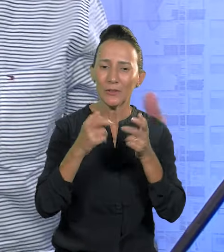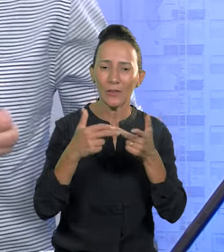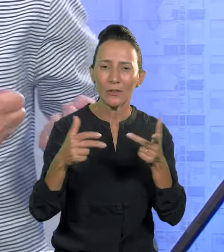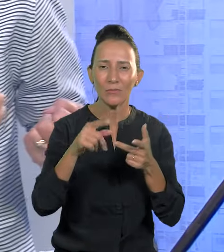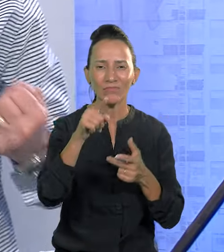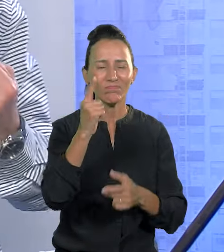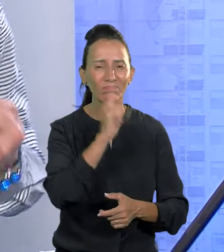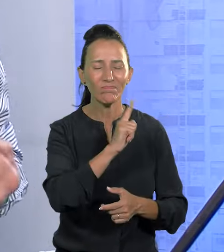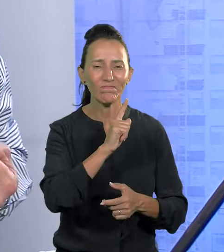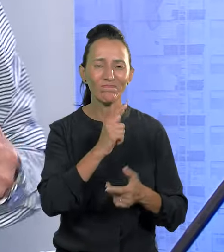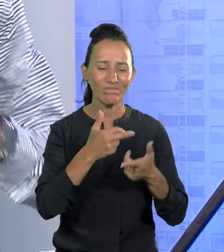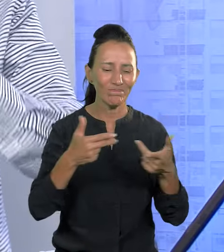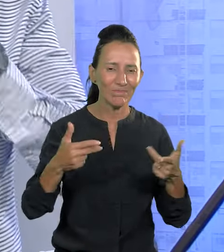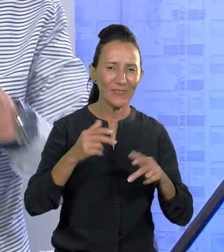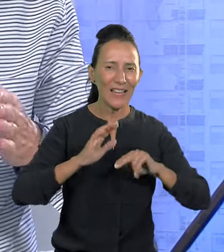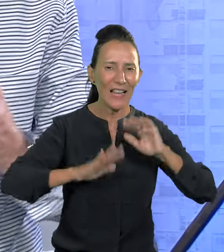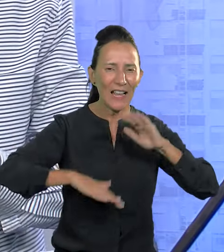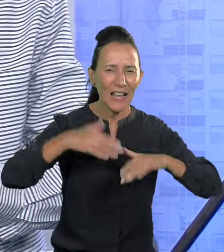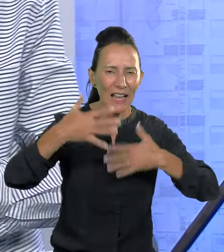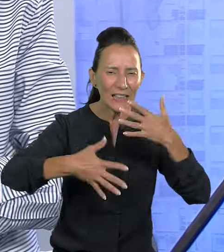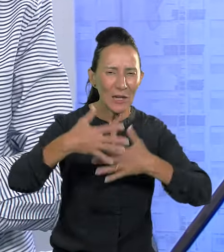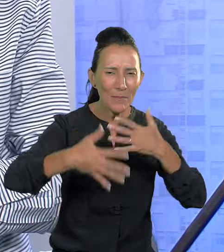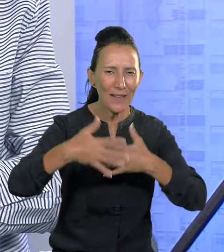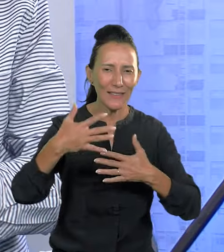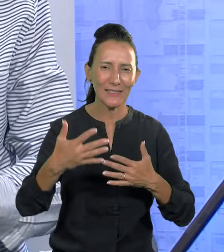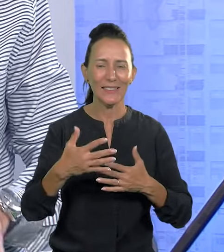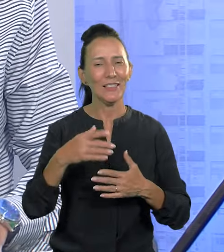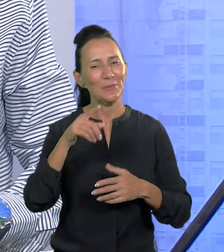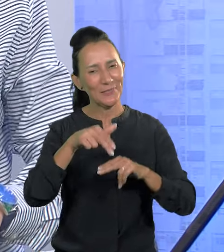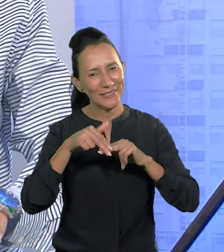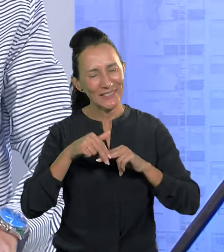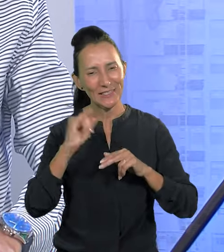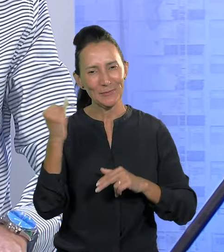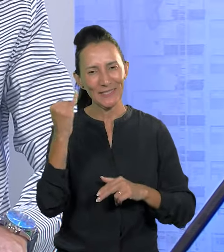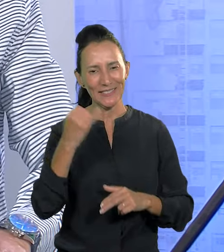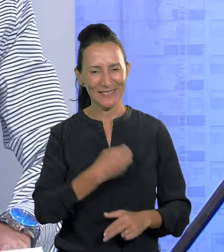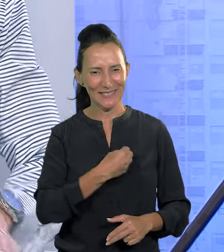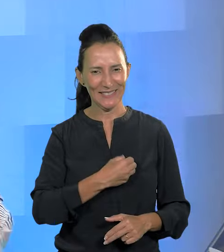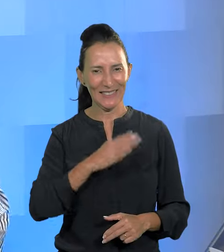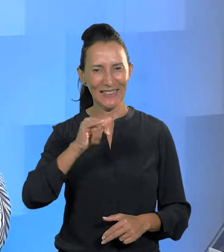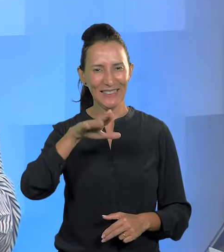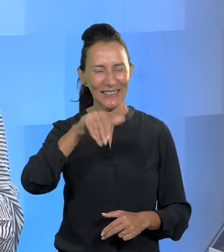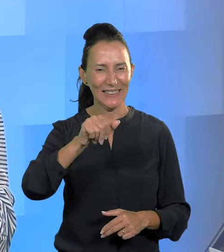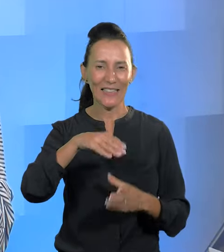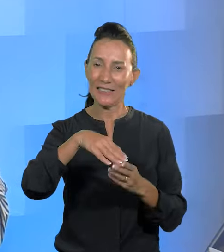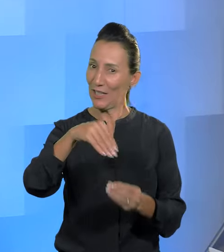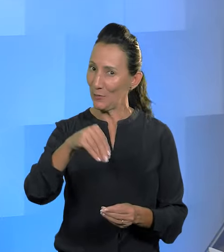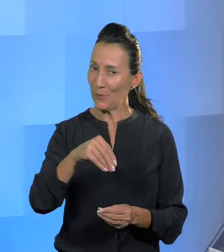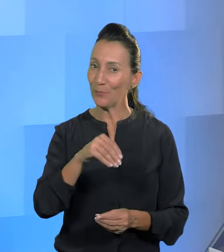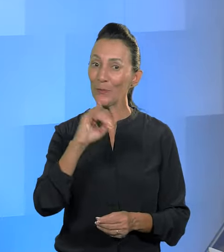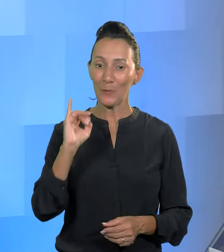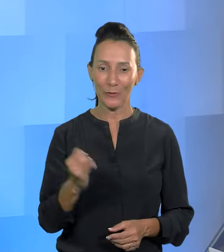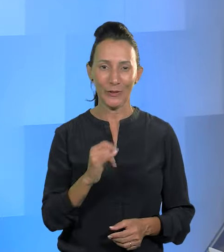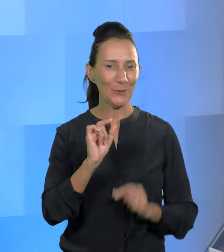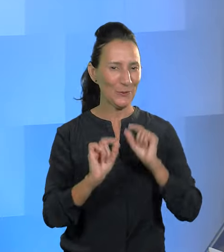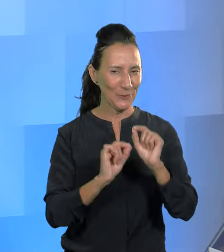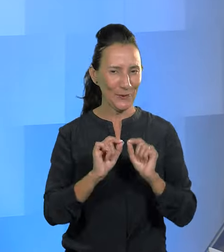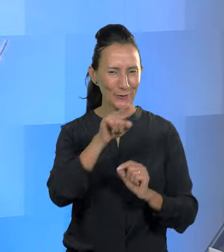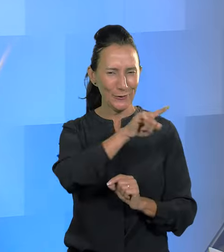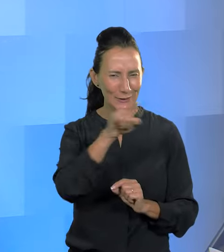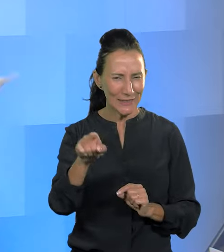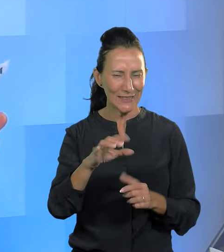ser. Você tem alguma coisa que está atrapalhando. Então entra a Clínica da Alma. Aproveitando para vocês que são